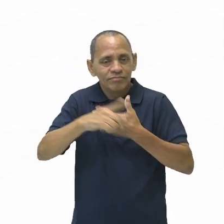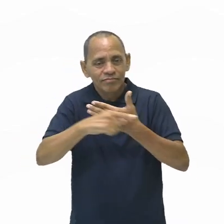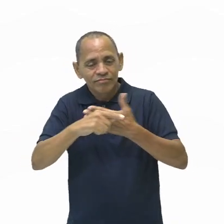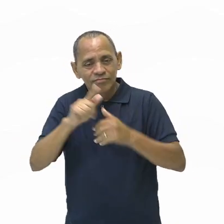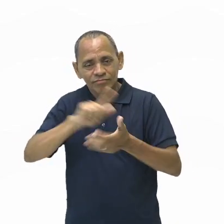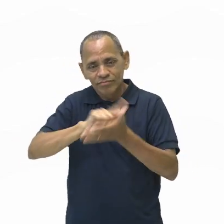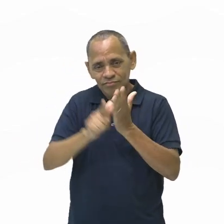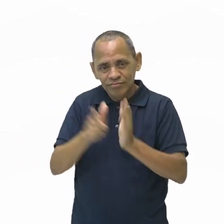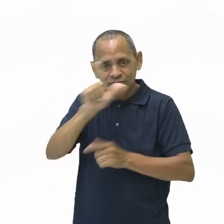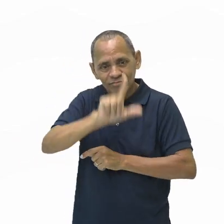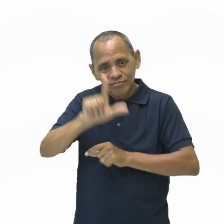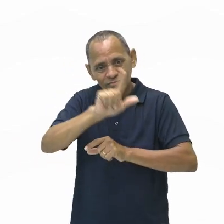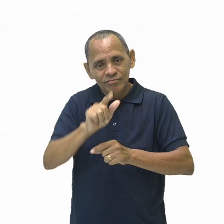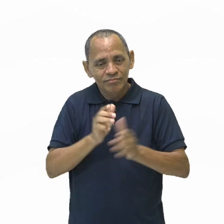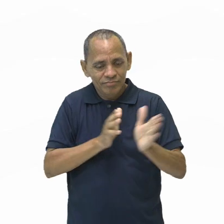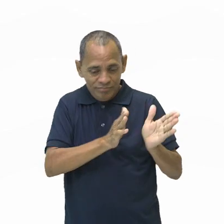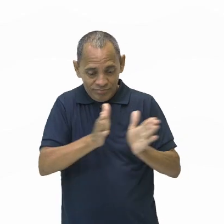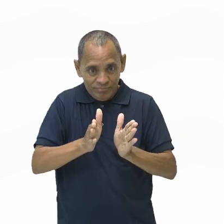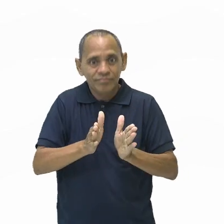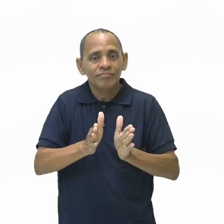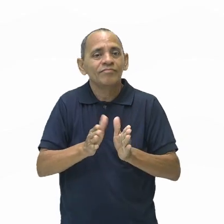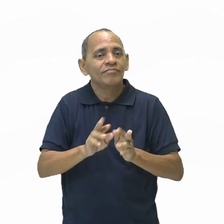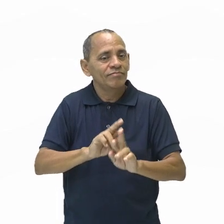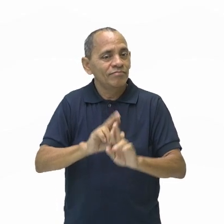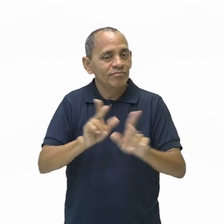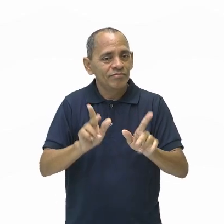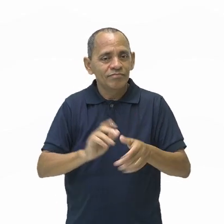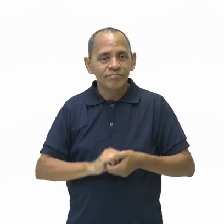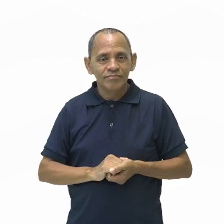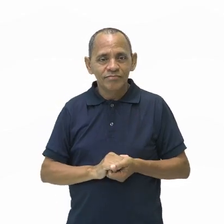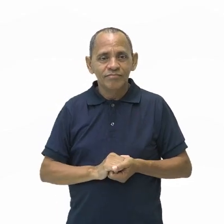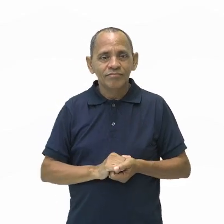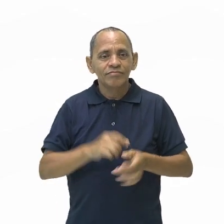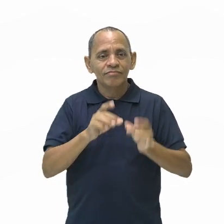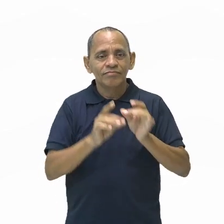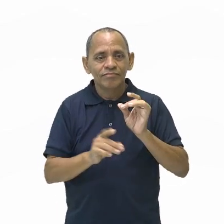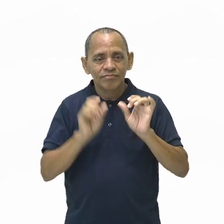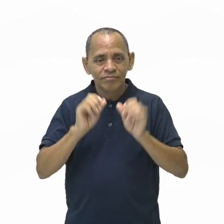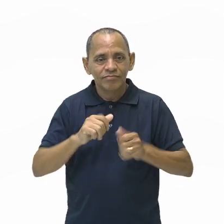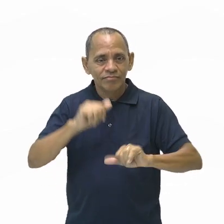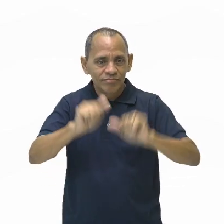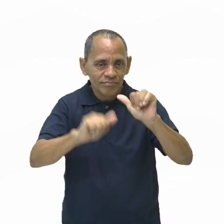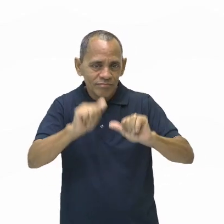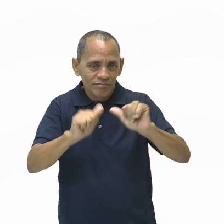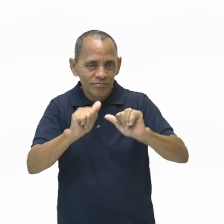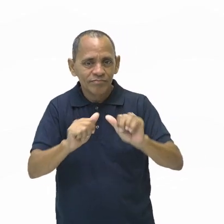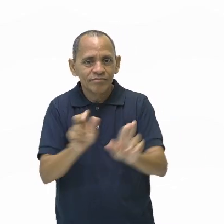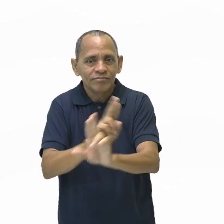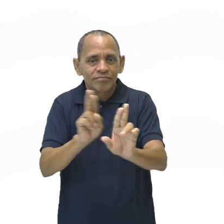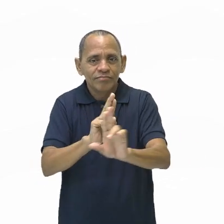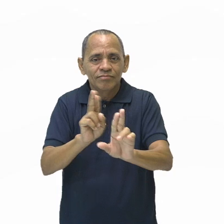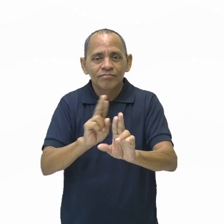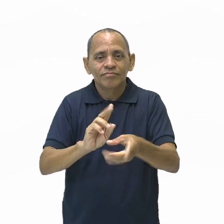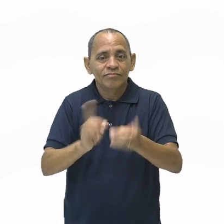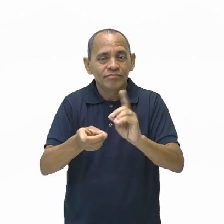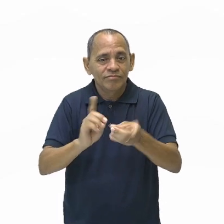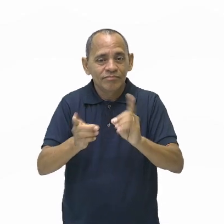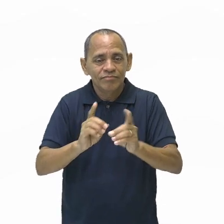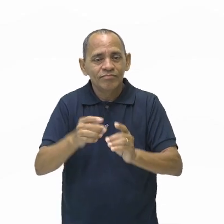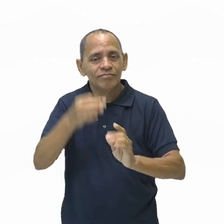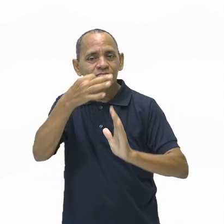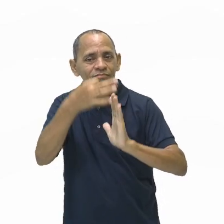gêneros literários de épocas distintas. Nosso detalhamento, análise das